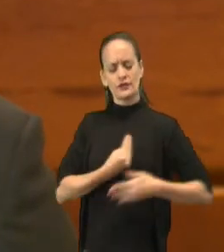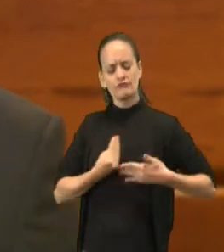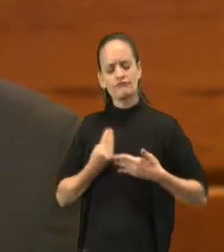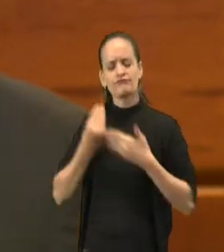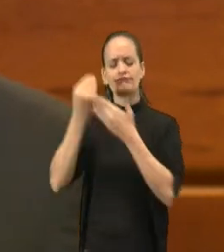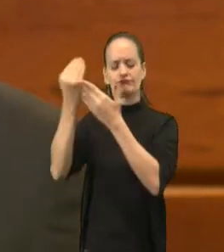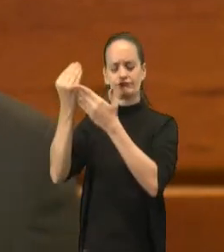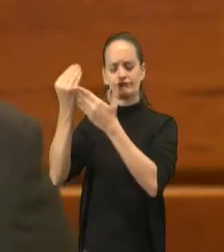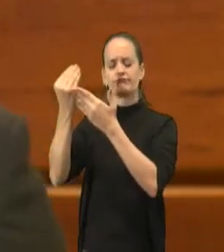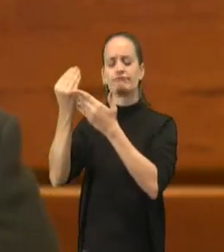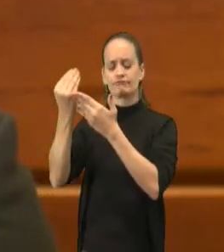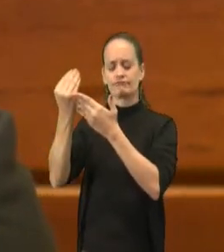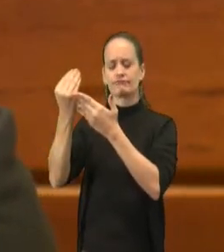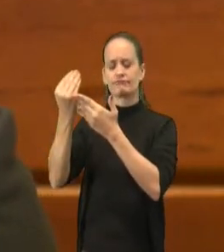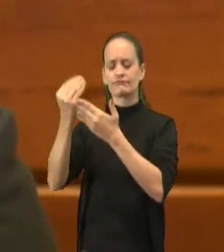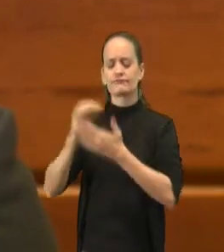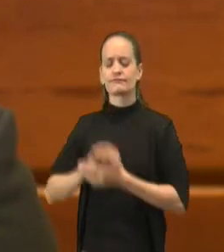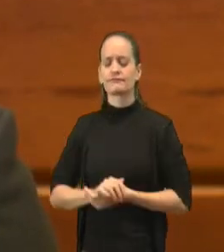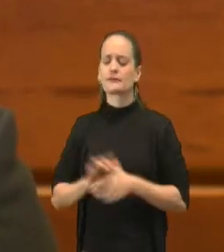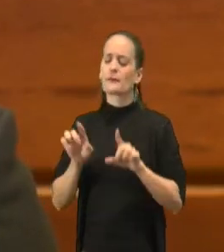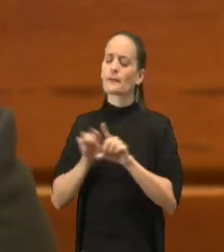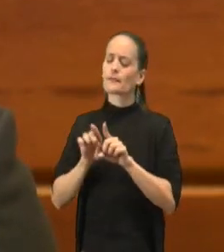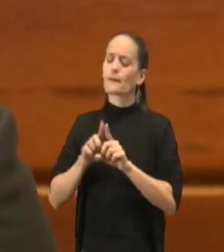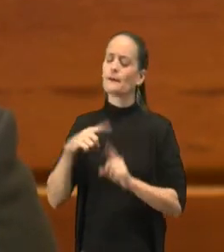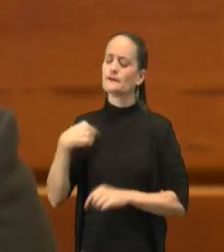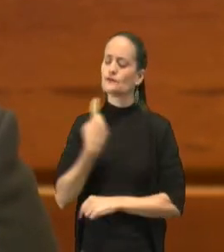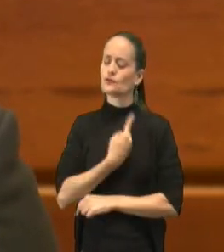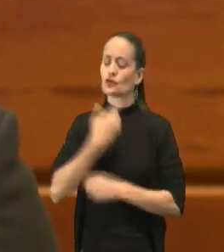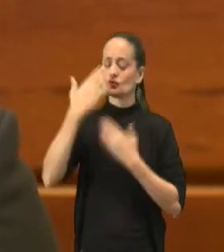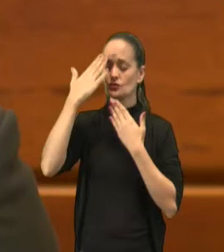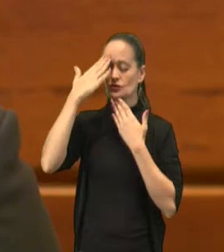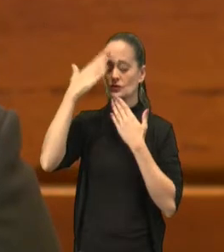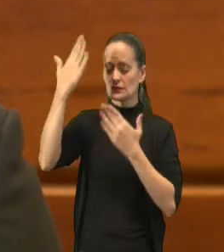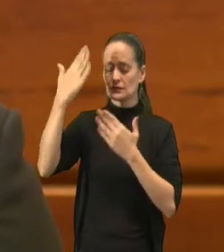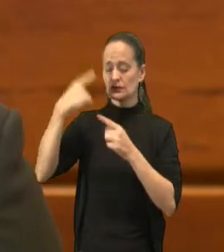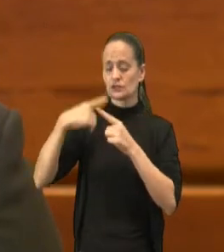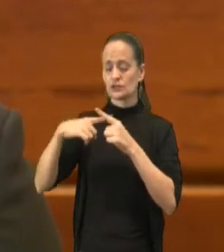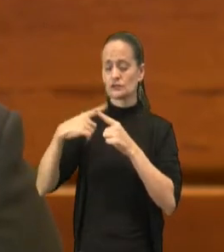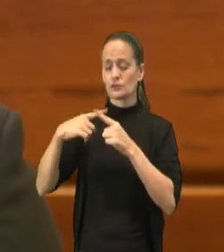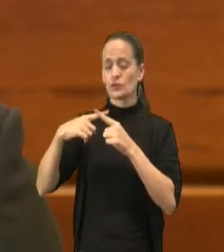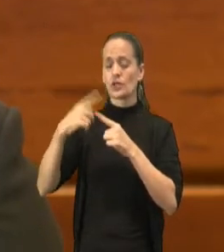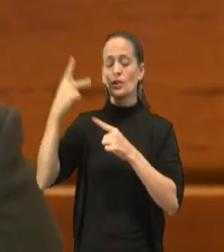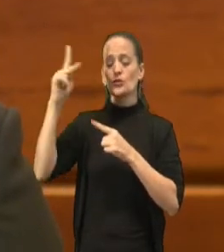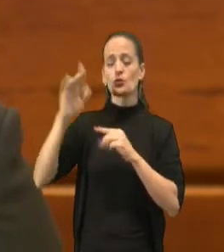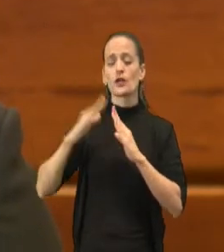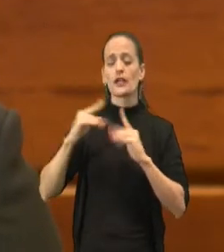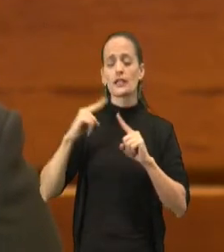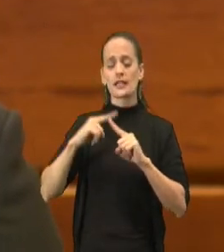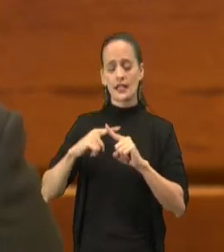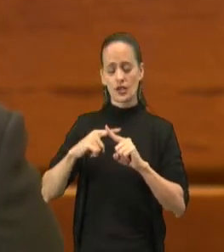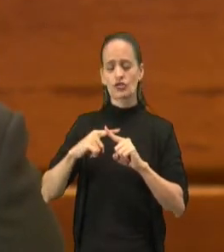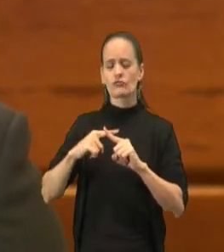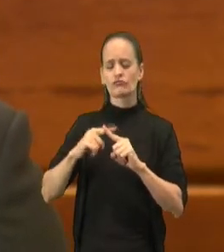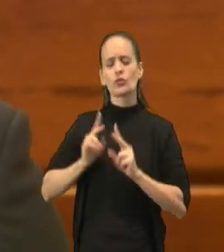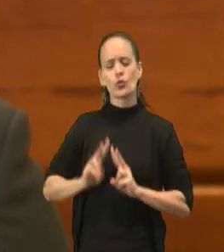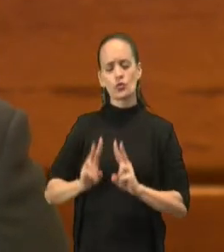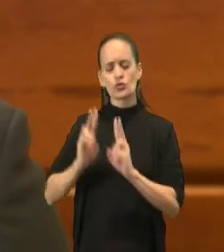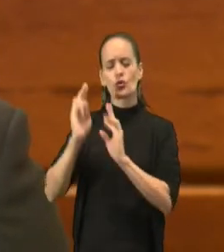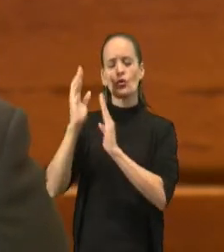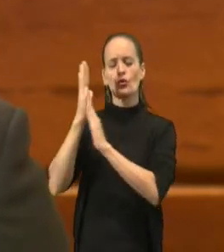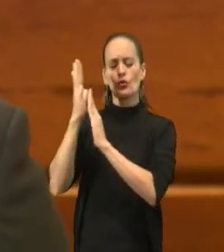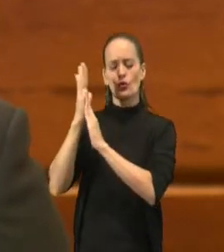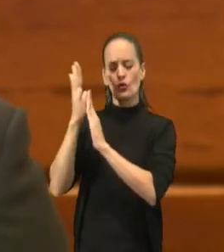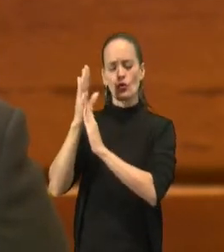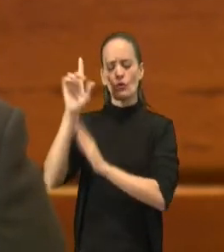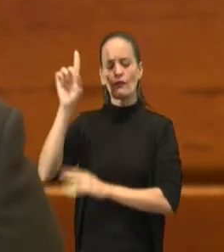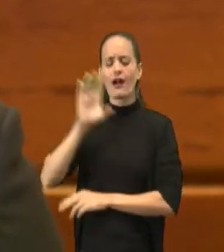os nossos bens. Nós te agradecemos, Senhor, porque a tua igreja te louva. Nós te agradecemos, Senhor, porque a tua igreja